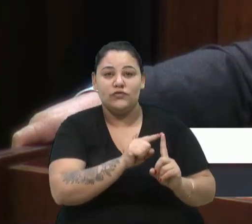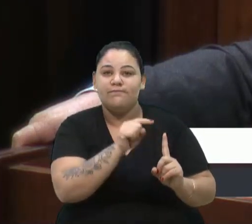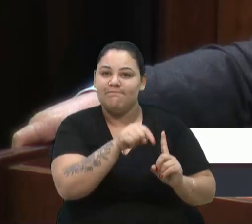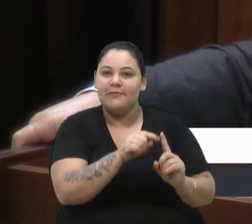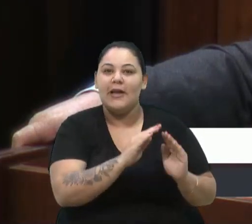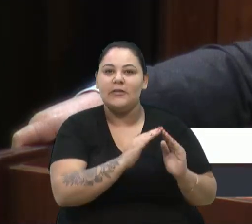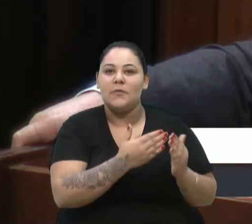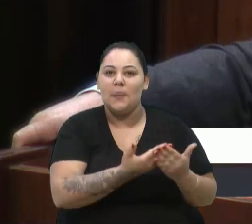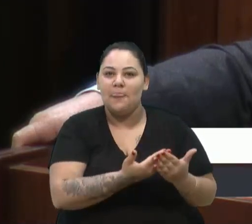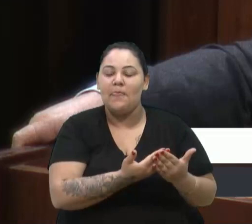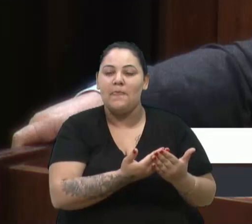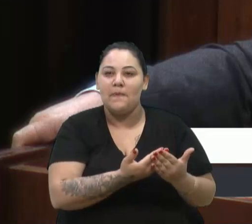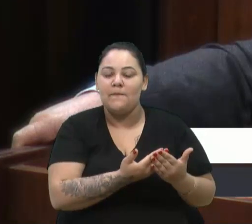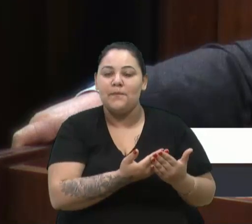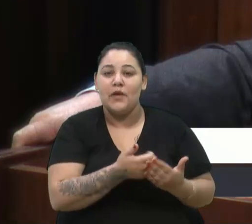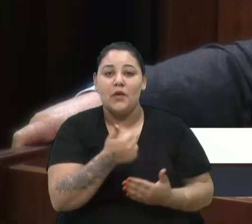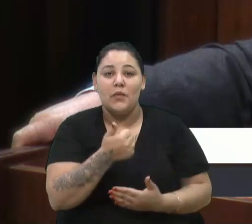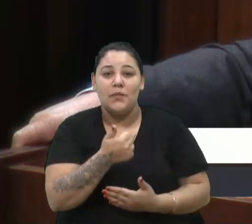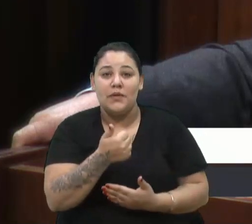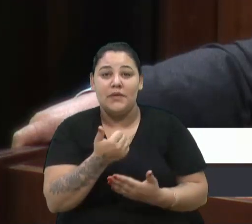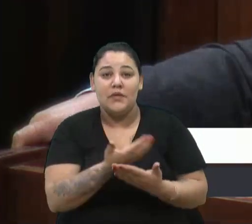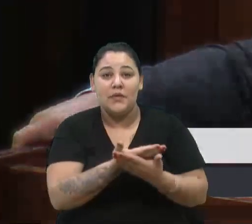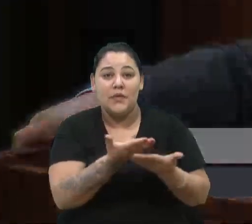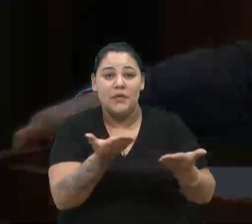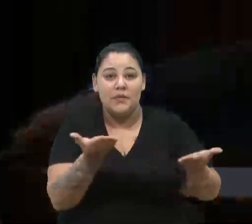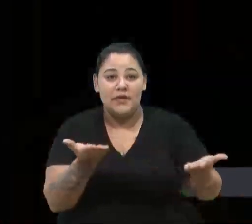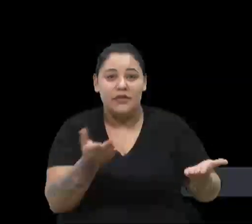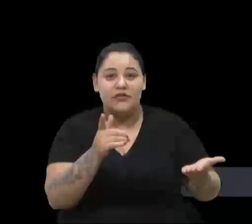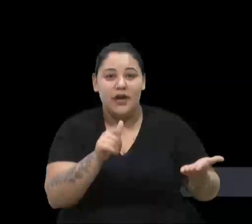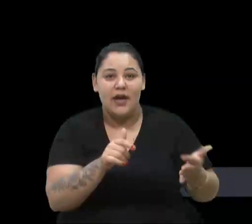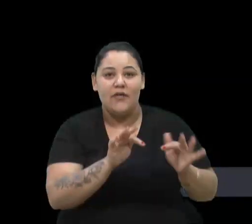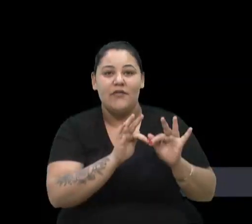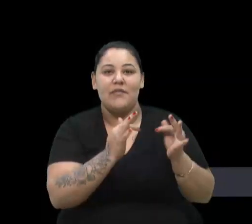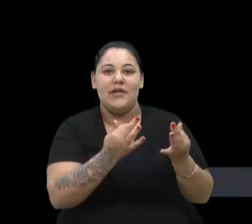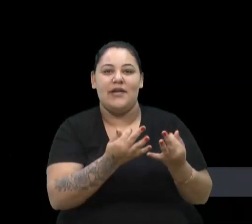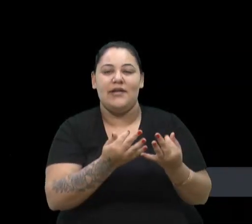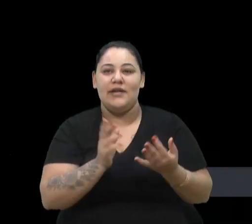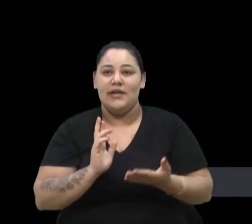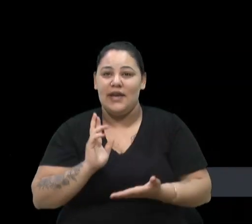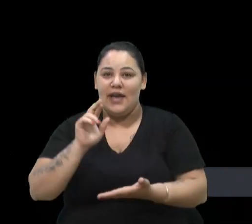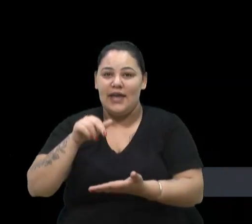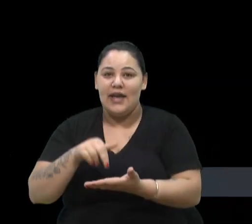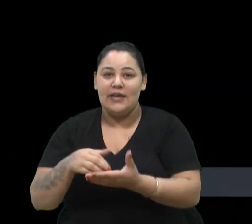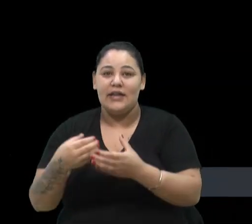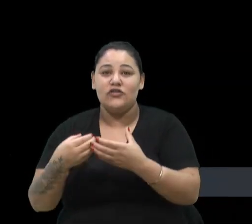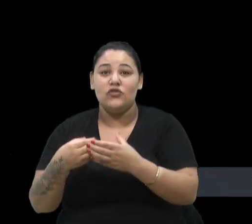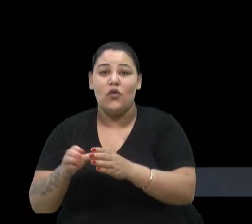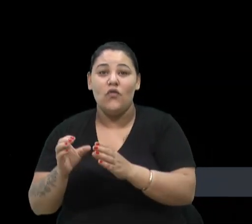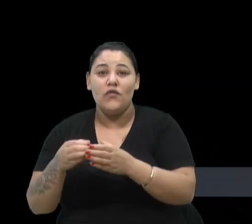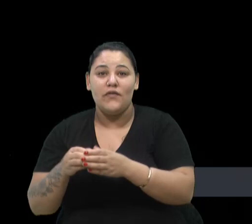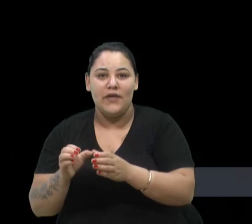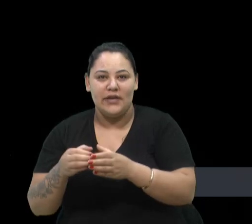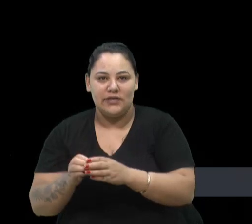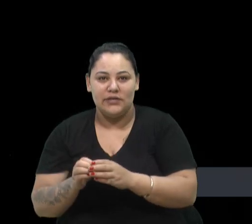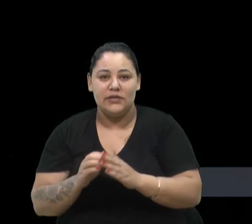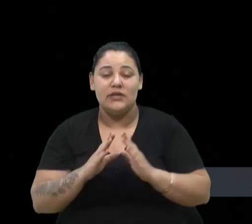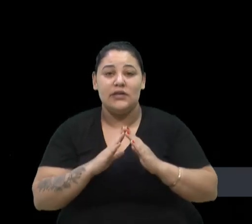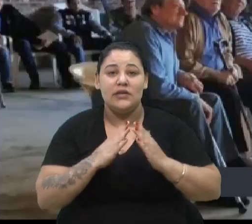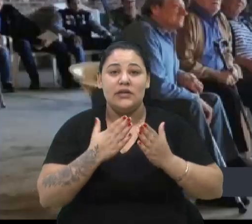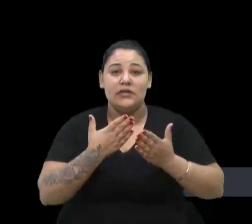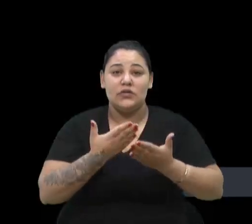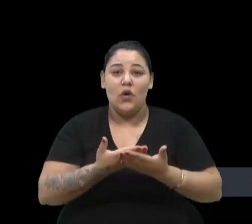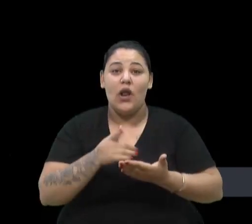o primeiro ambiente é o familiar e a realidade onde vivem e a escola é um ambiente